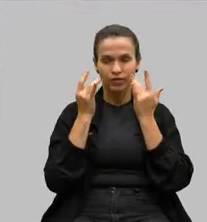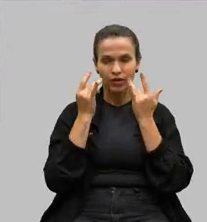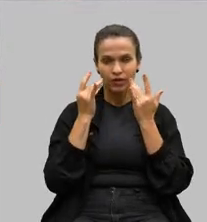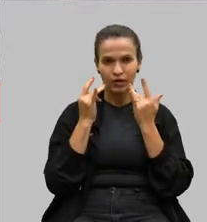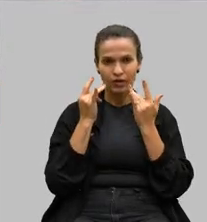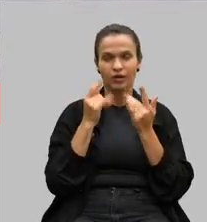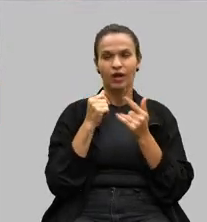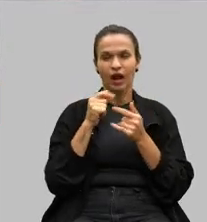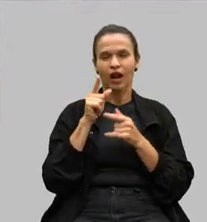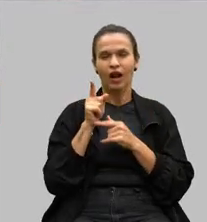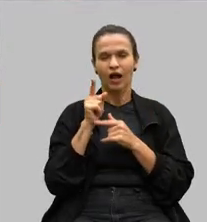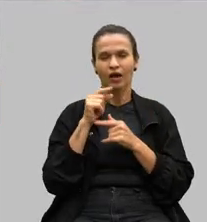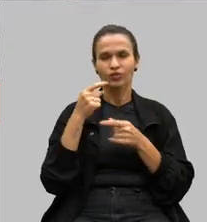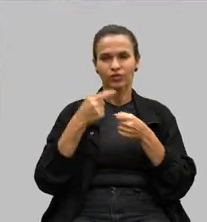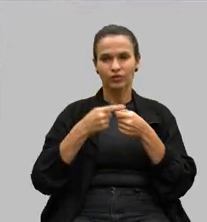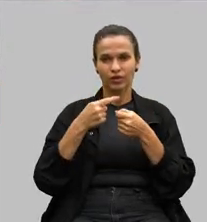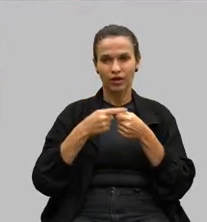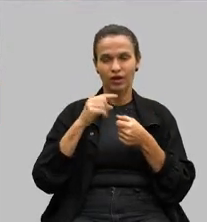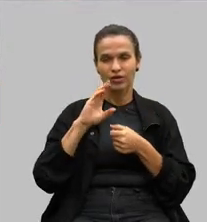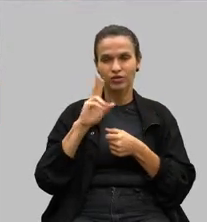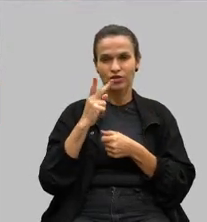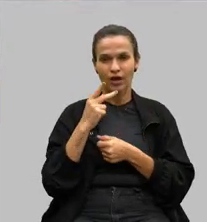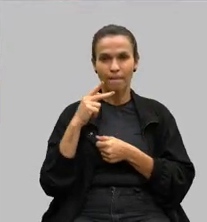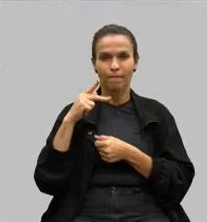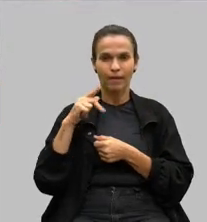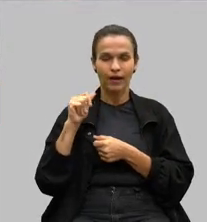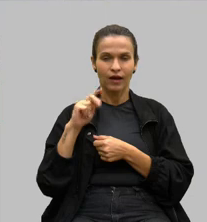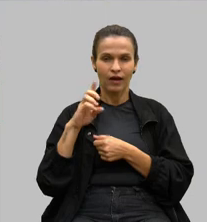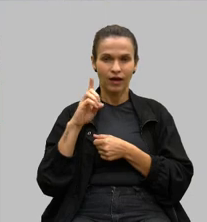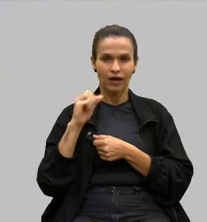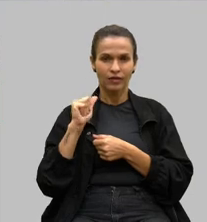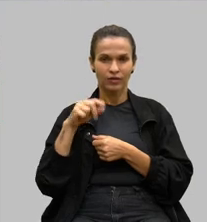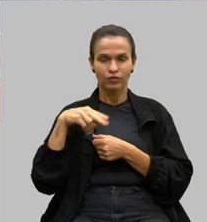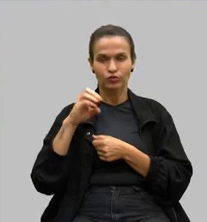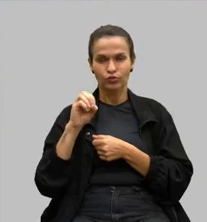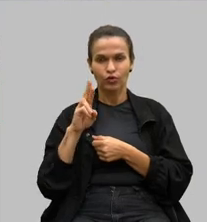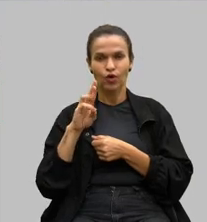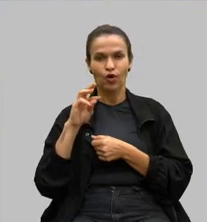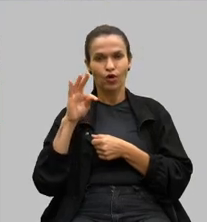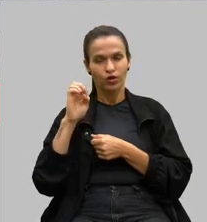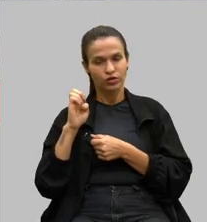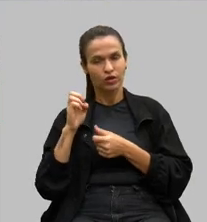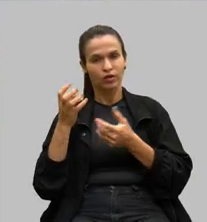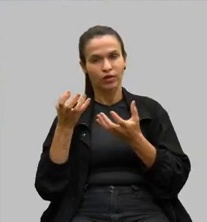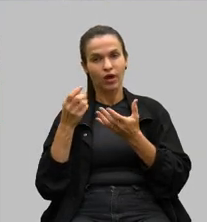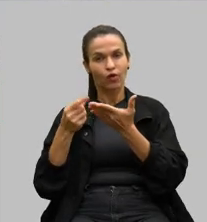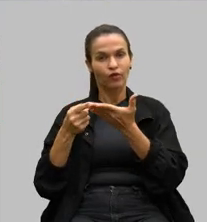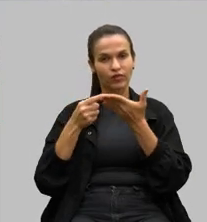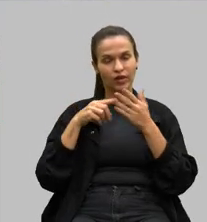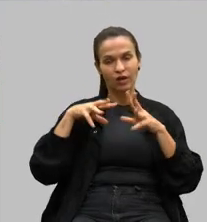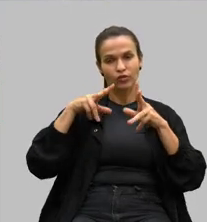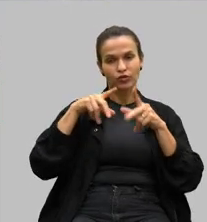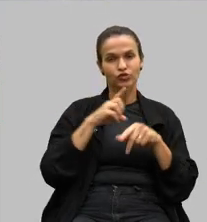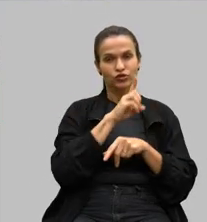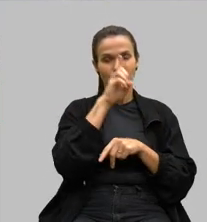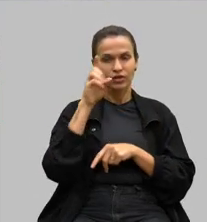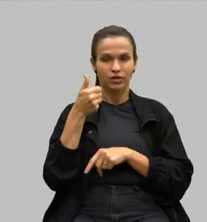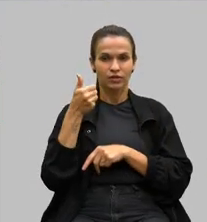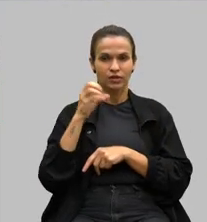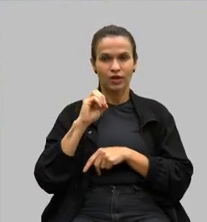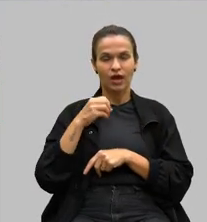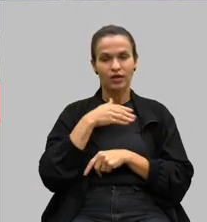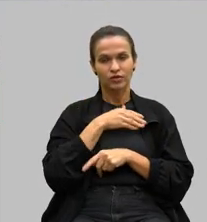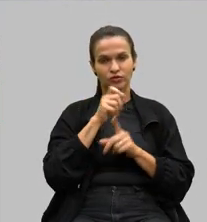Chapada do Norte quero fazer um parênteses aí e convidar todo mundo para no dia 10 de Agosto eh